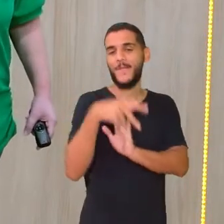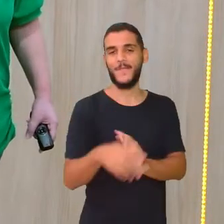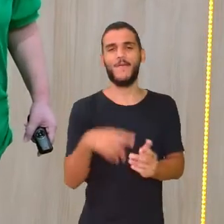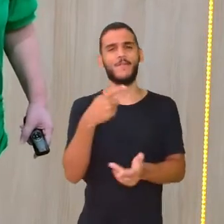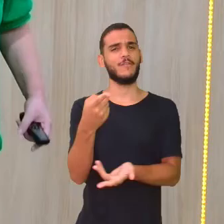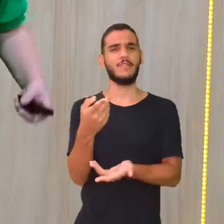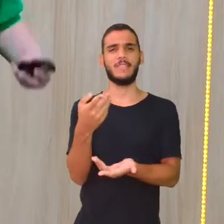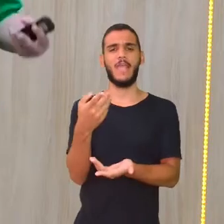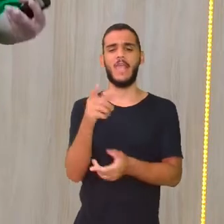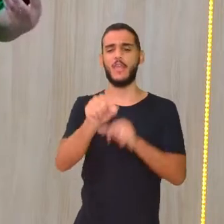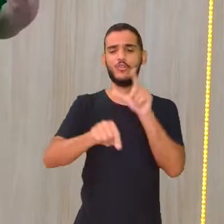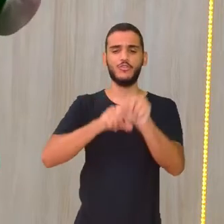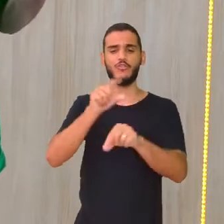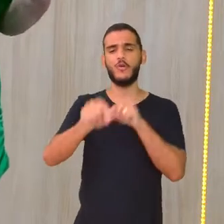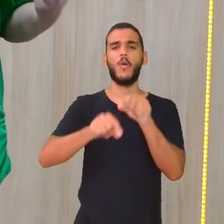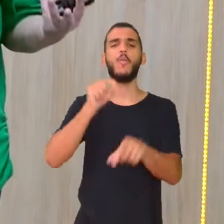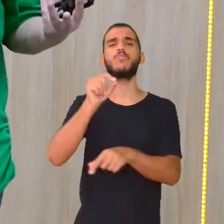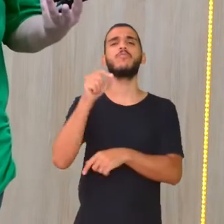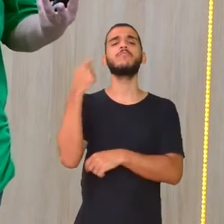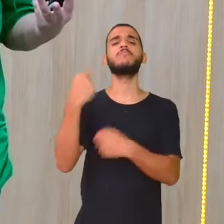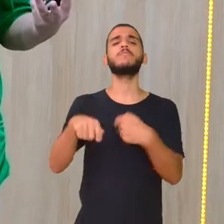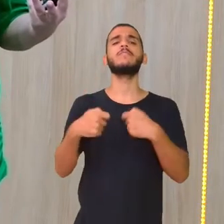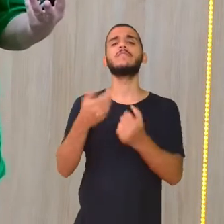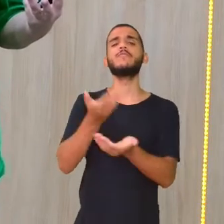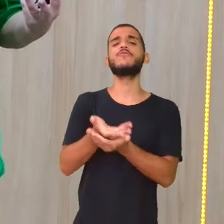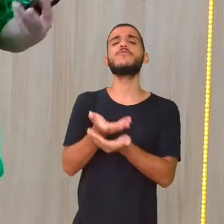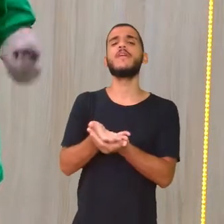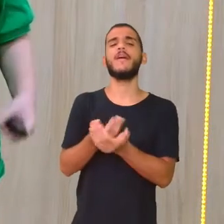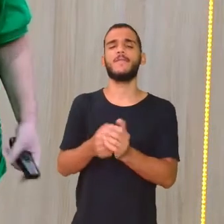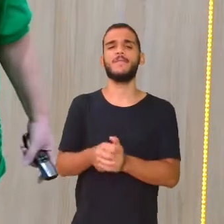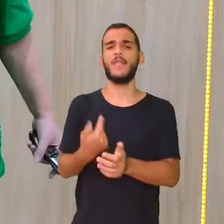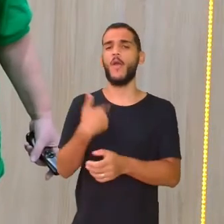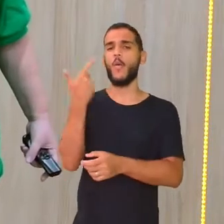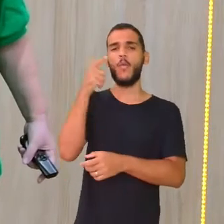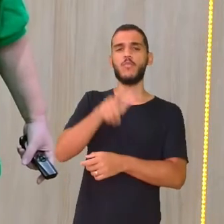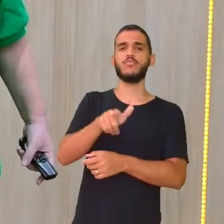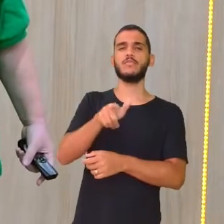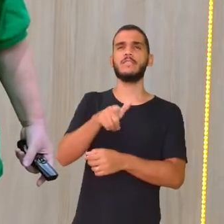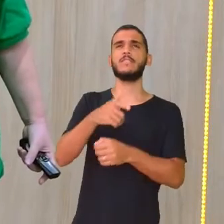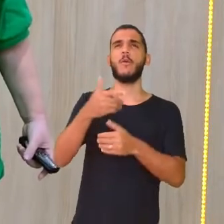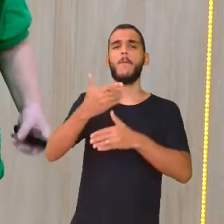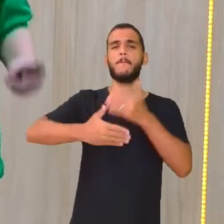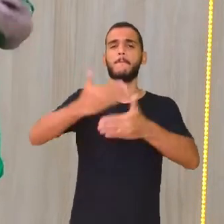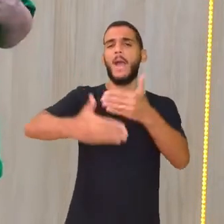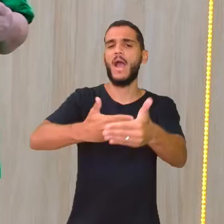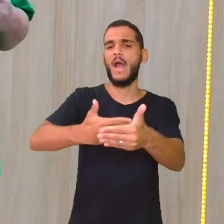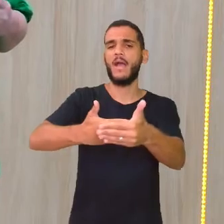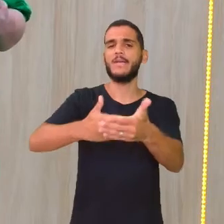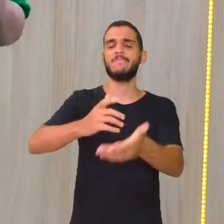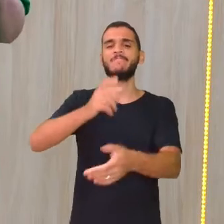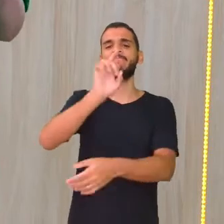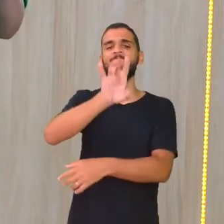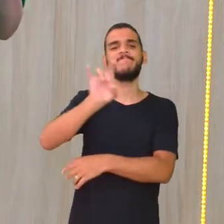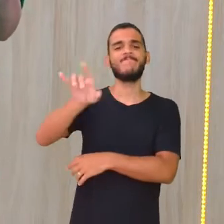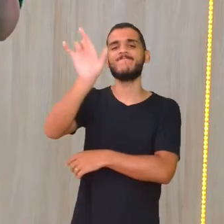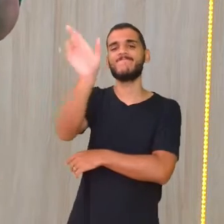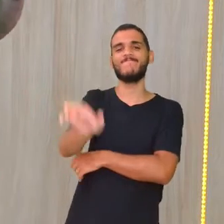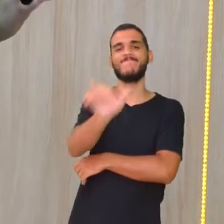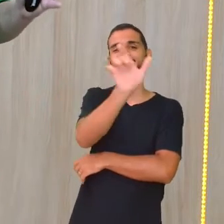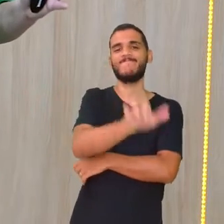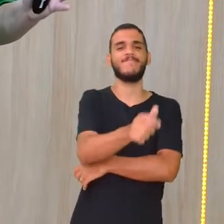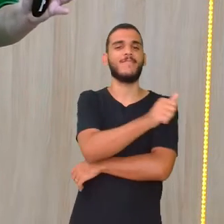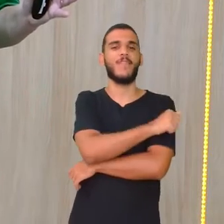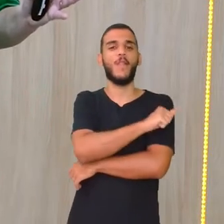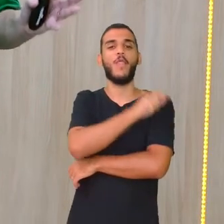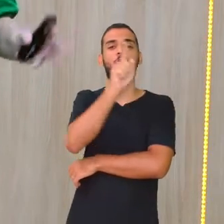determina o que eu preciso estudar. Eu consigo ir mais à frente? Consegue. Cada aluno é